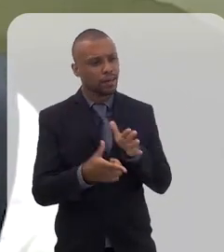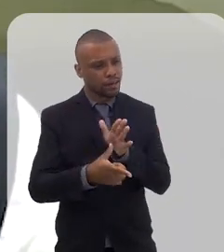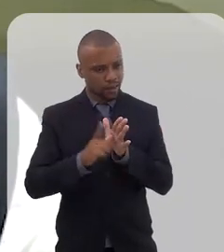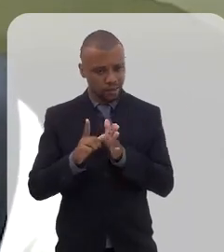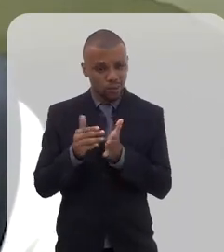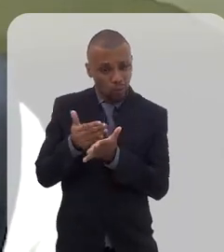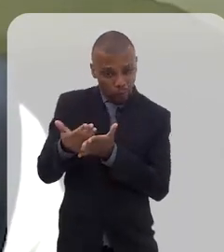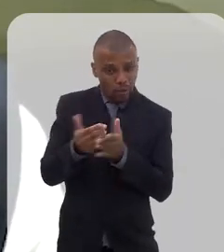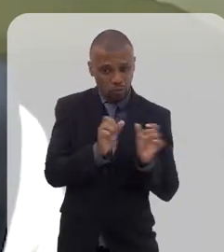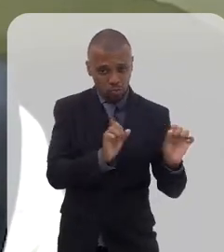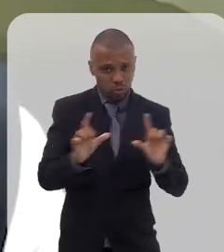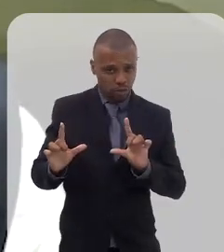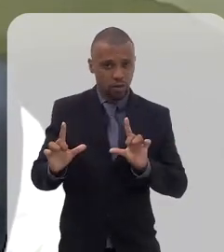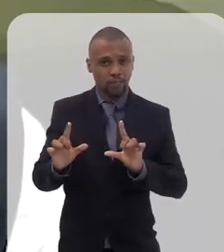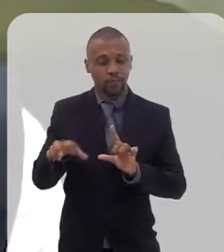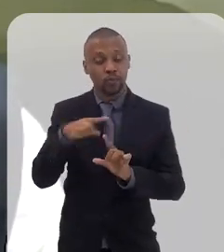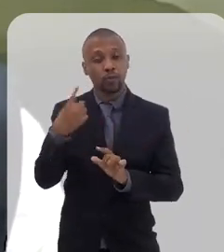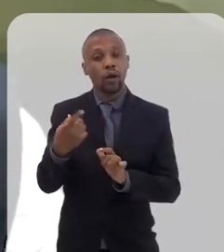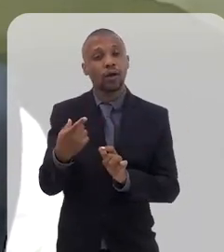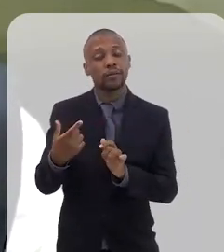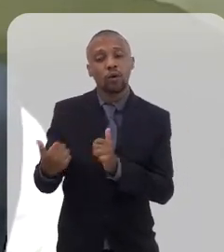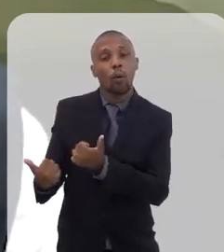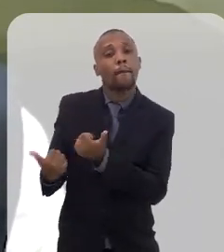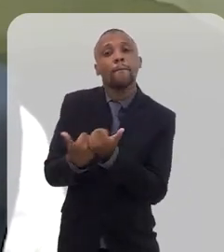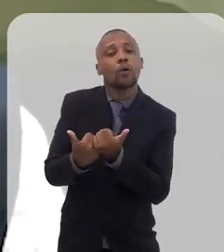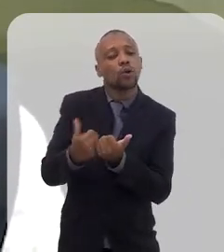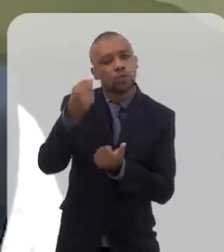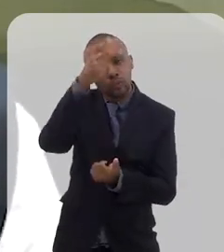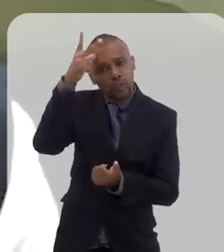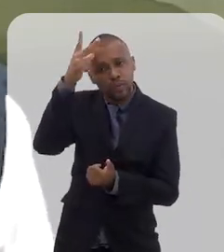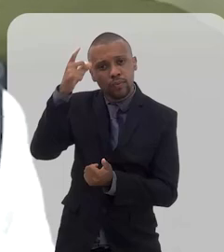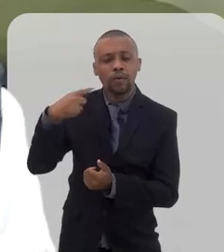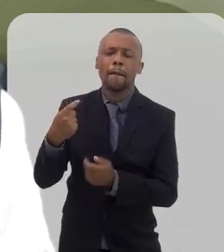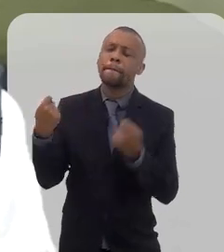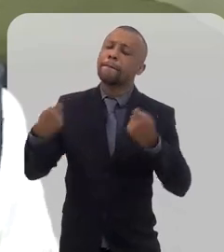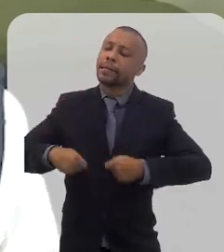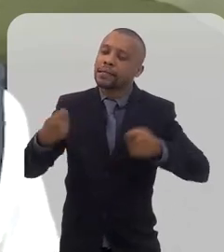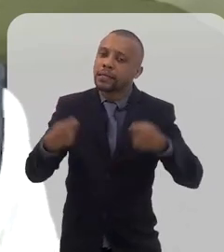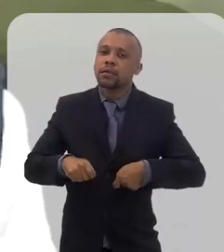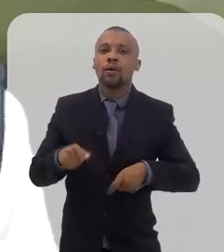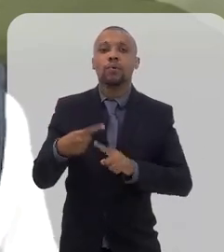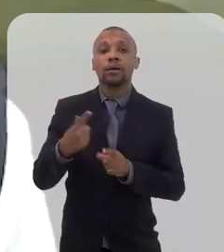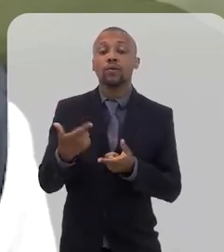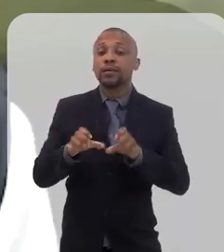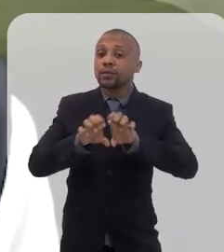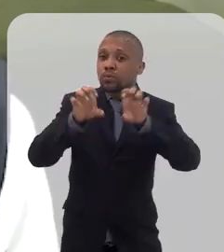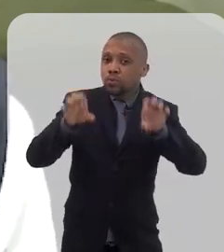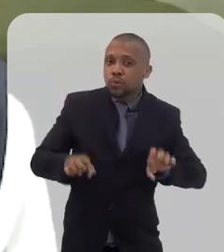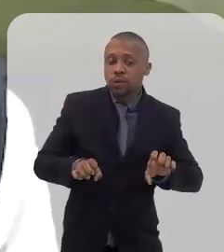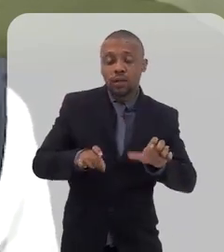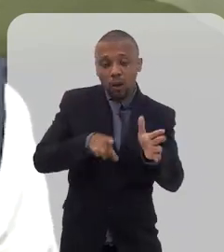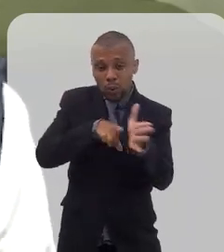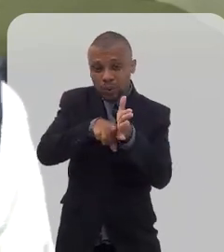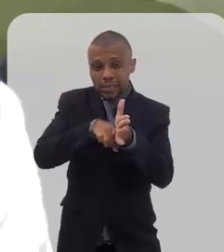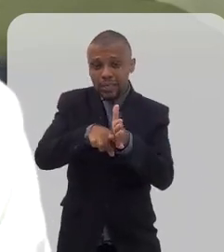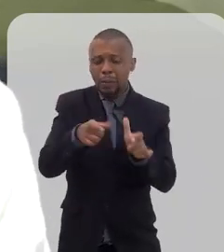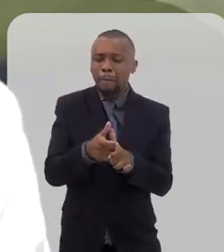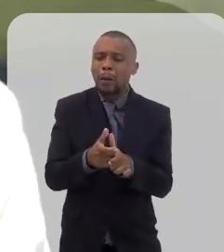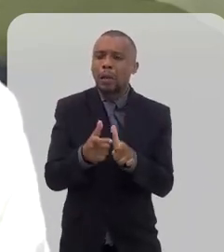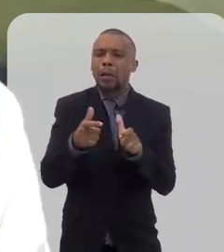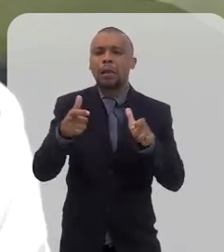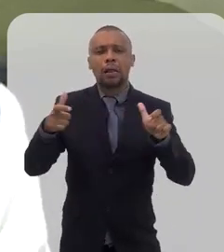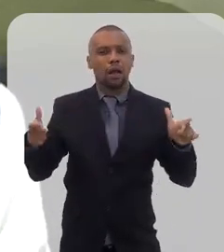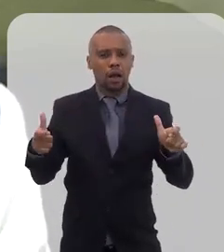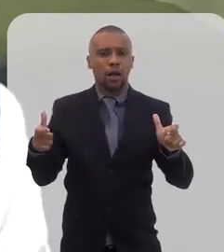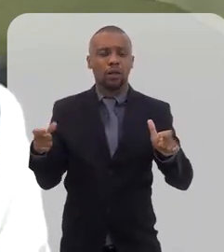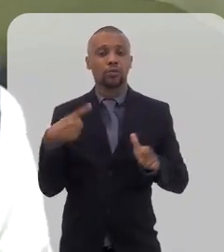a gente precisa muito do apoio dos municípios, porque a nossa infraestrutura e quadro pessoal cresce muito durante o censo. Então, nós